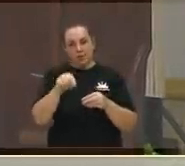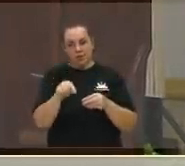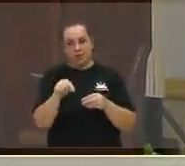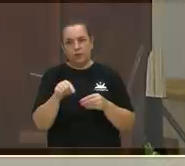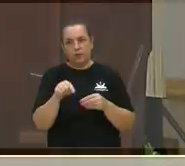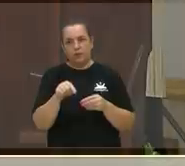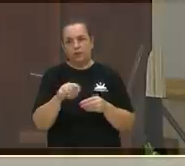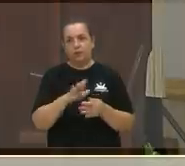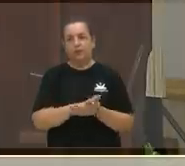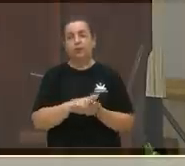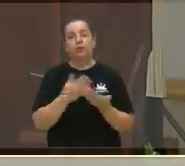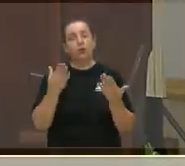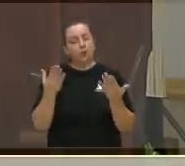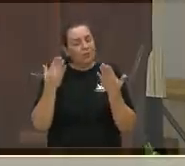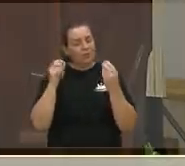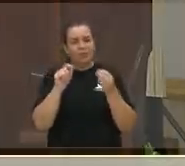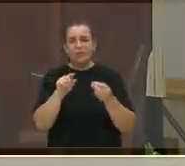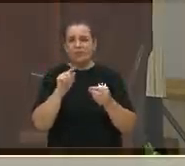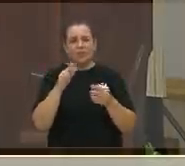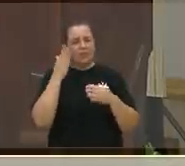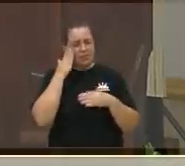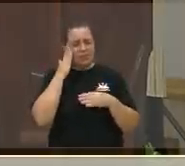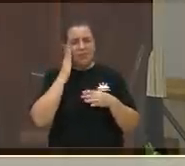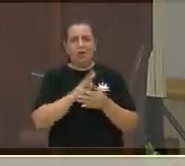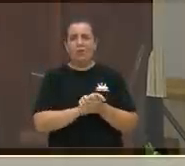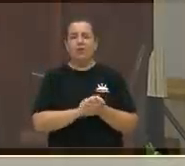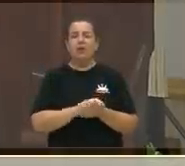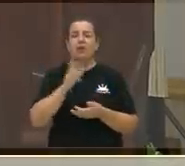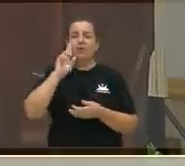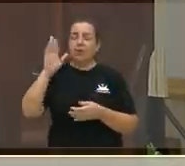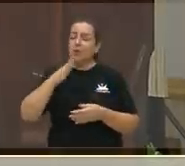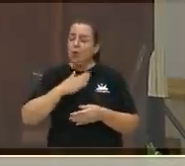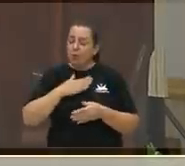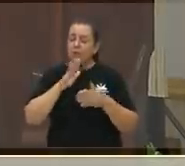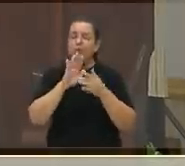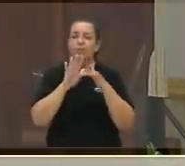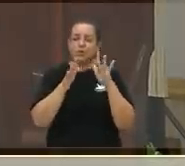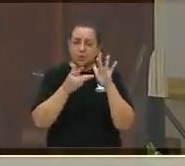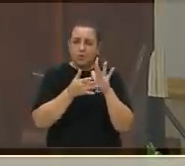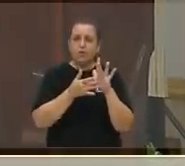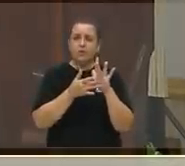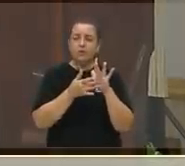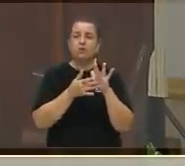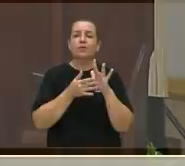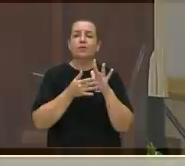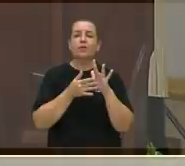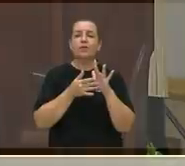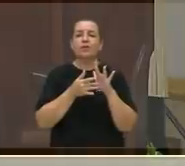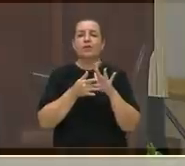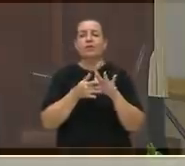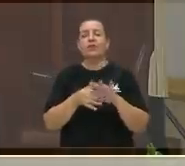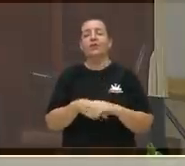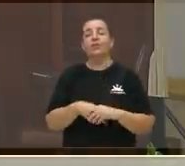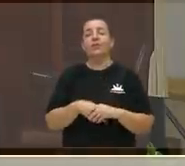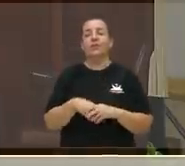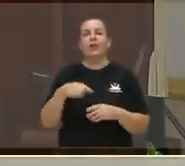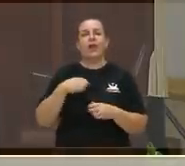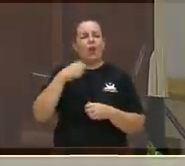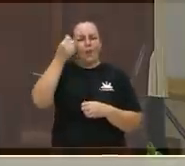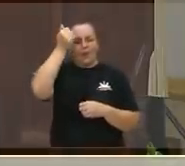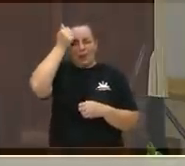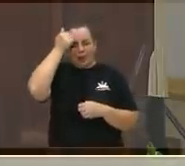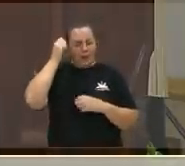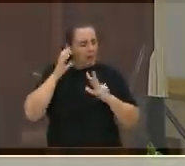de contrição como você sabe o seguro meu jesus cristo hoje eu me arrependo